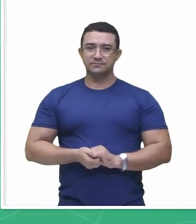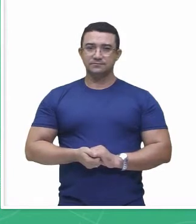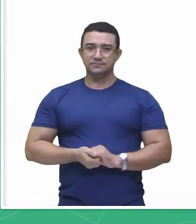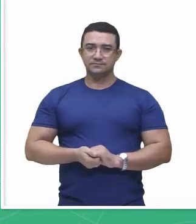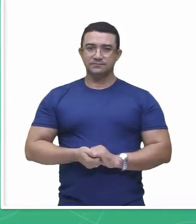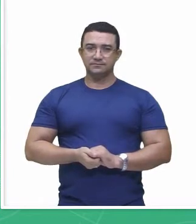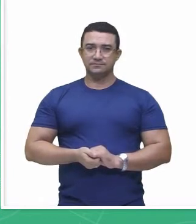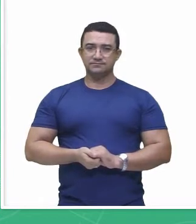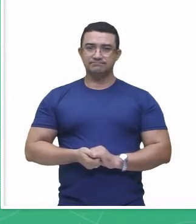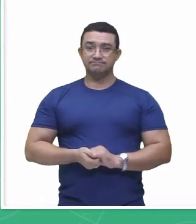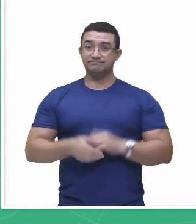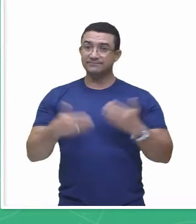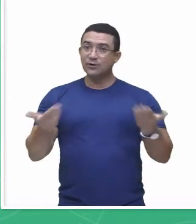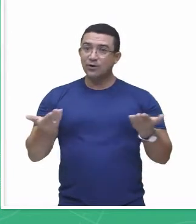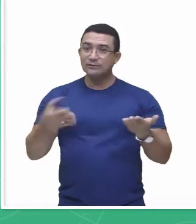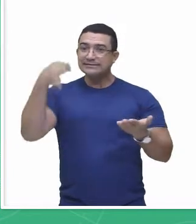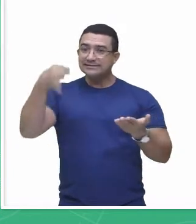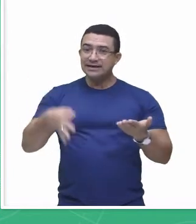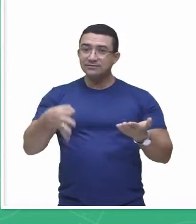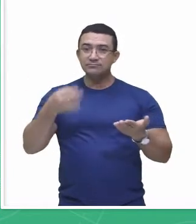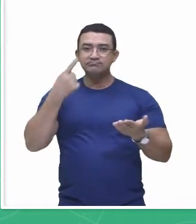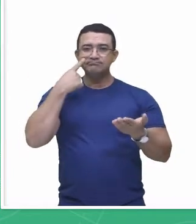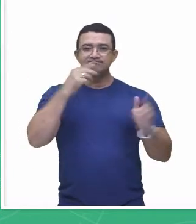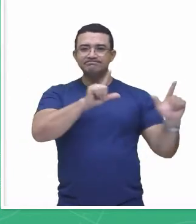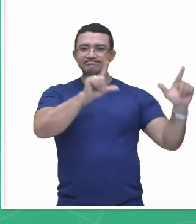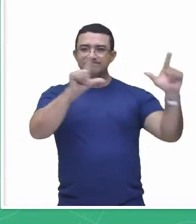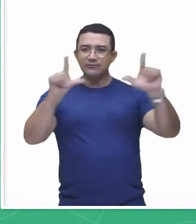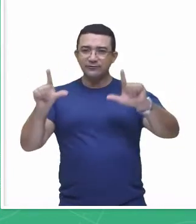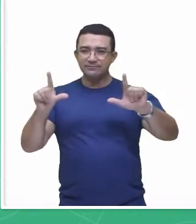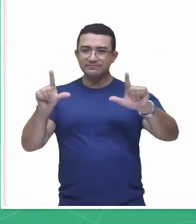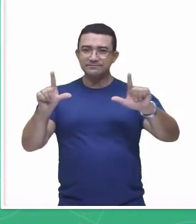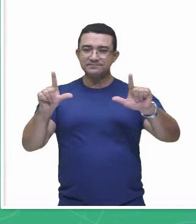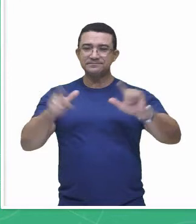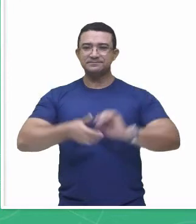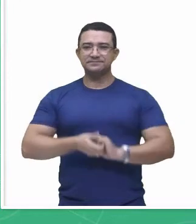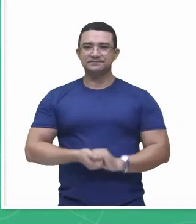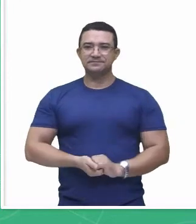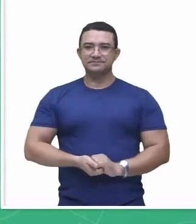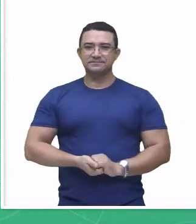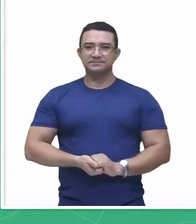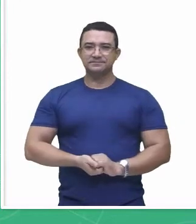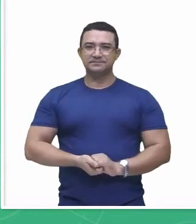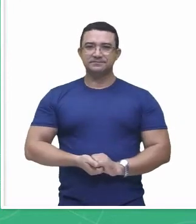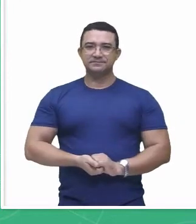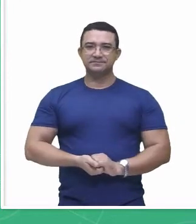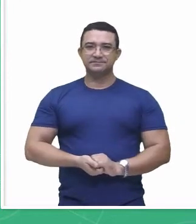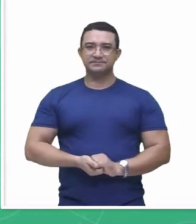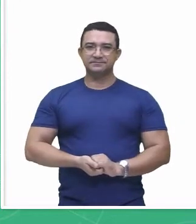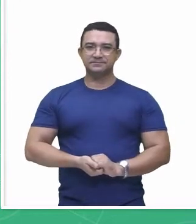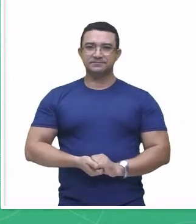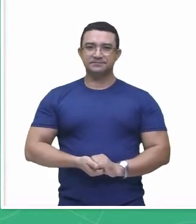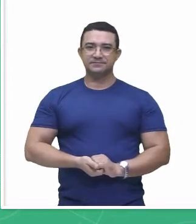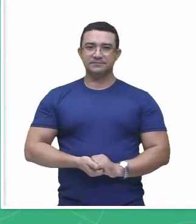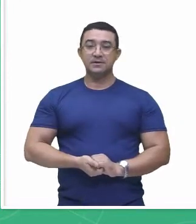que acertou? Vamos aqui ver o nosso enunciado novamente. Olha só, eu peço para